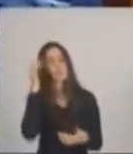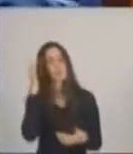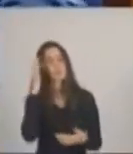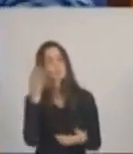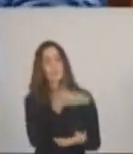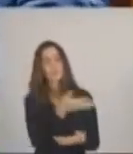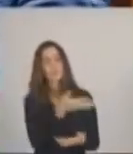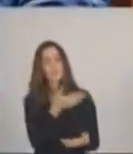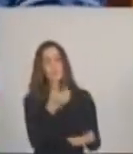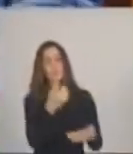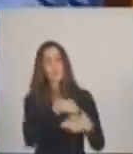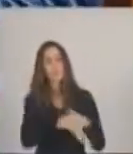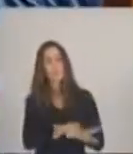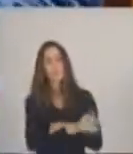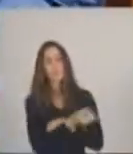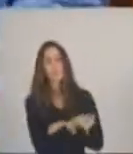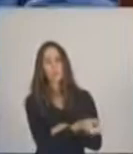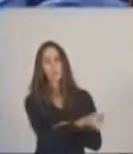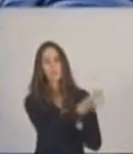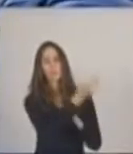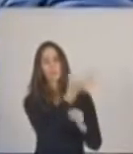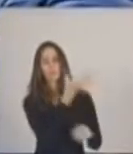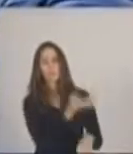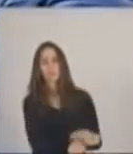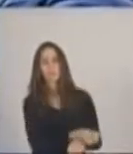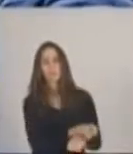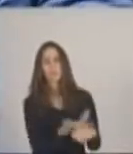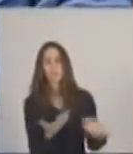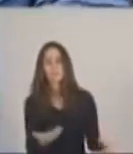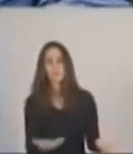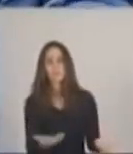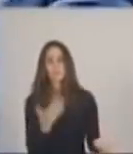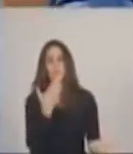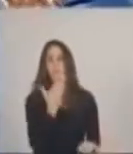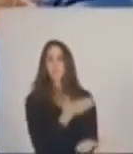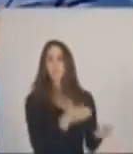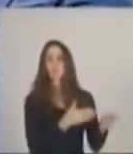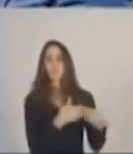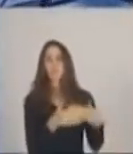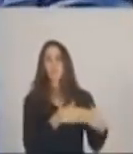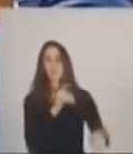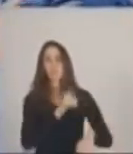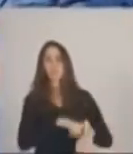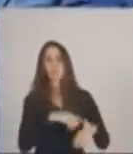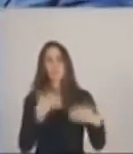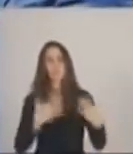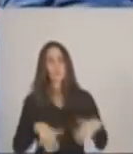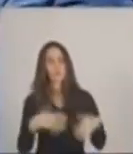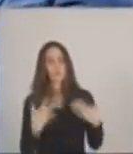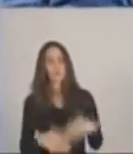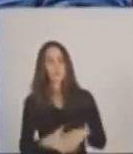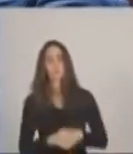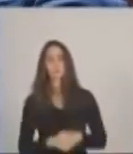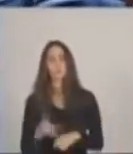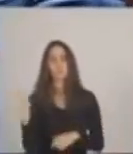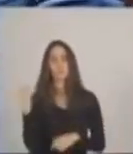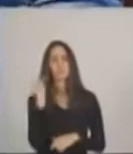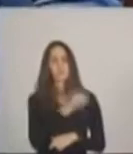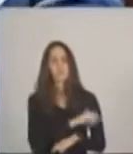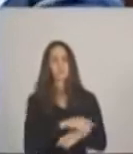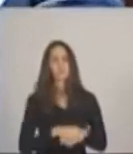comerciante guardar de eterno uma gravação, podendo ser solicitada a qualquer momento. Isso é um custo absurdo também. Não estou falando